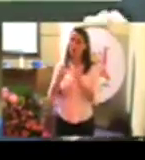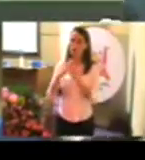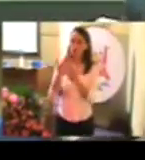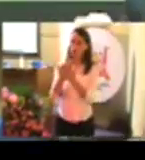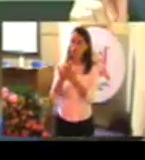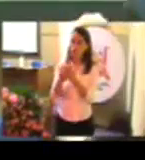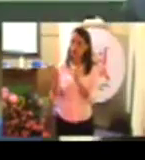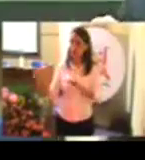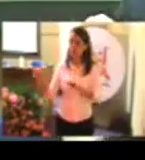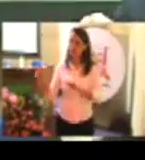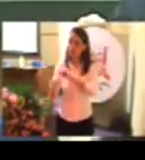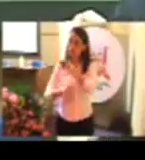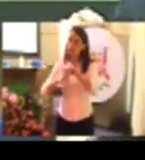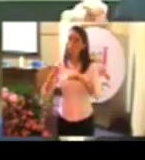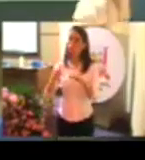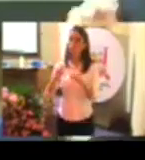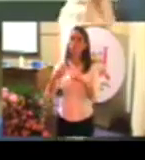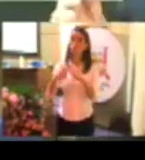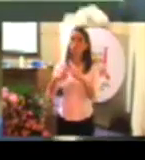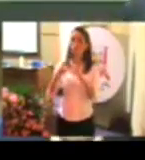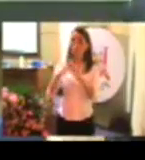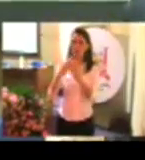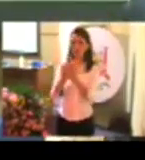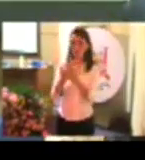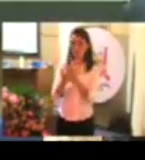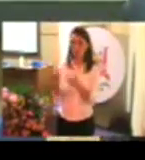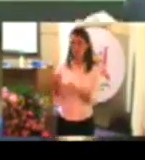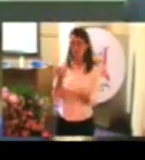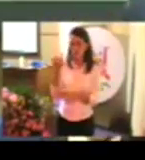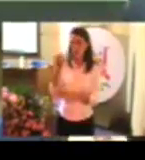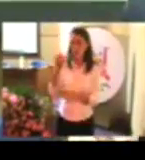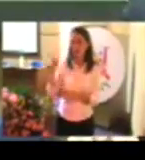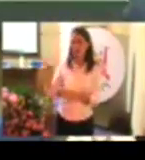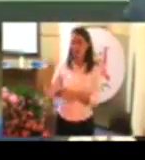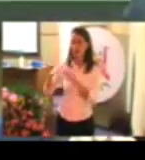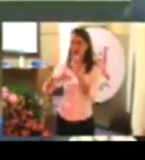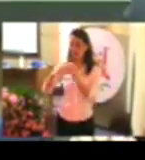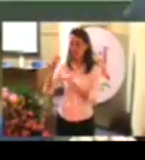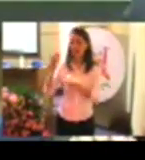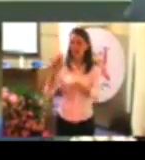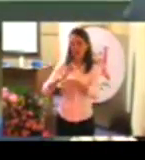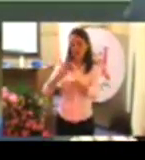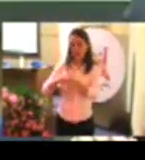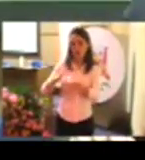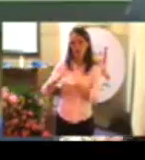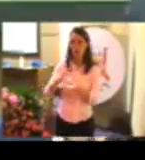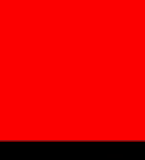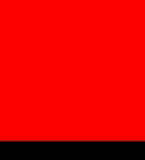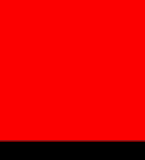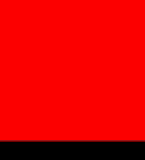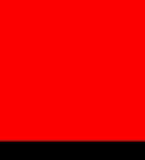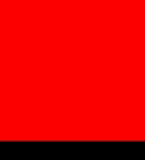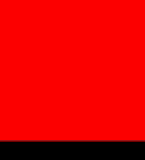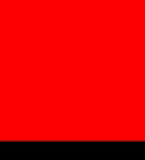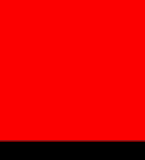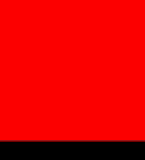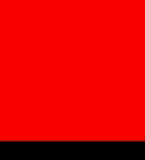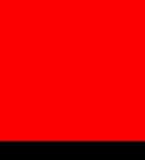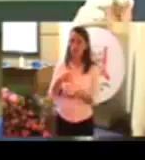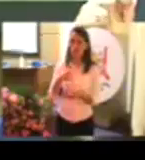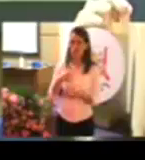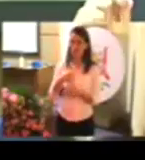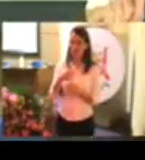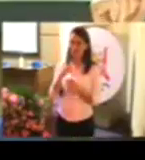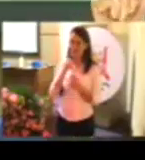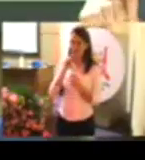a escola, ela traz oportunidades para melhorar a sua vida. E eu vou aqui cometer